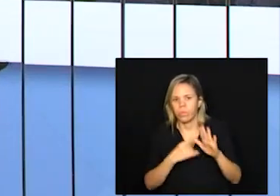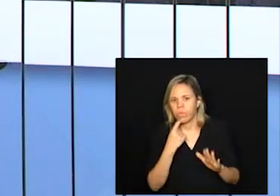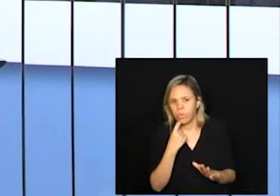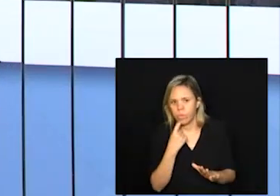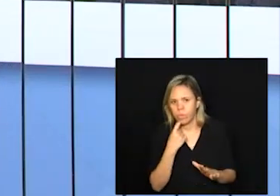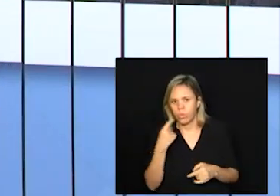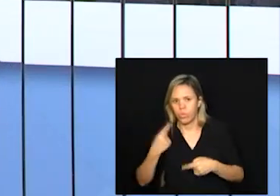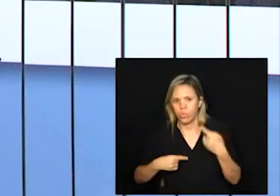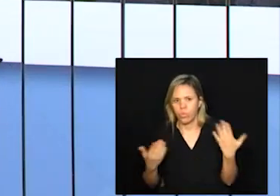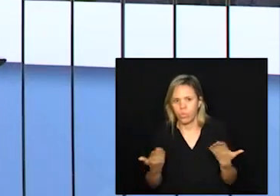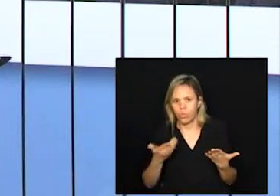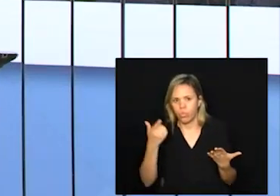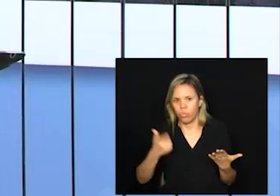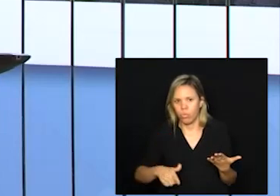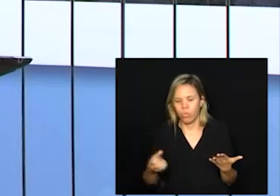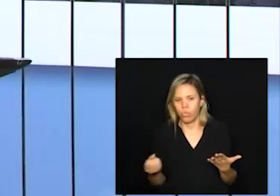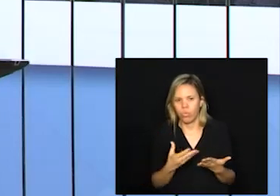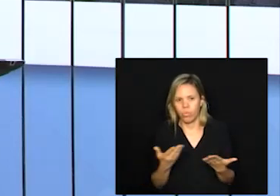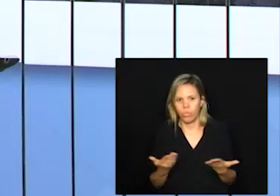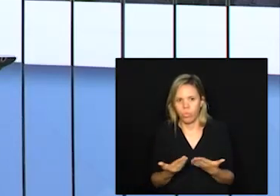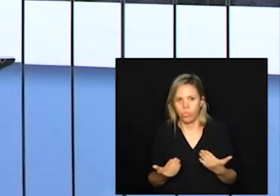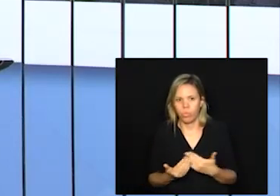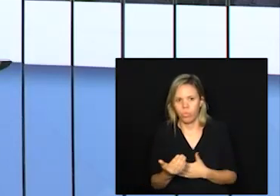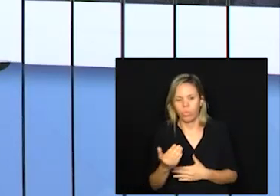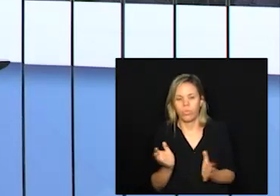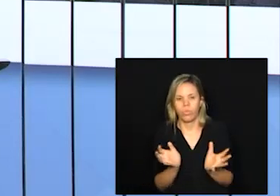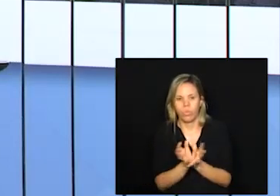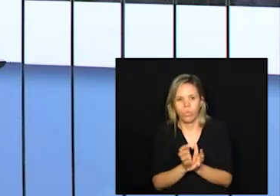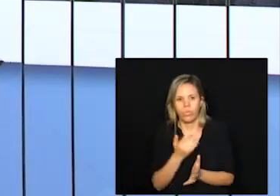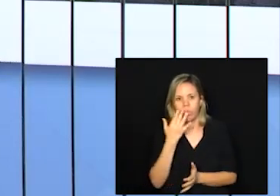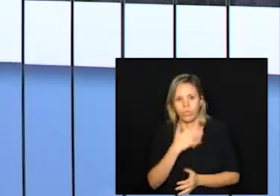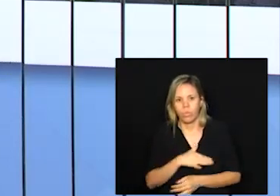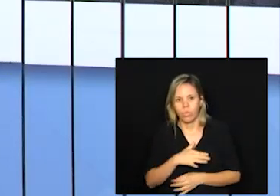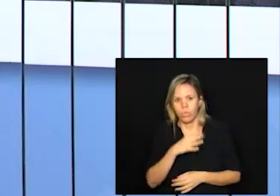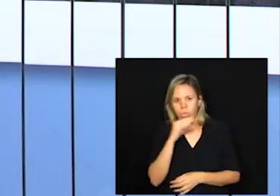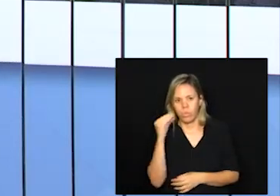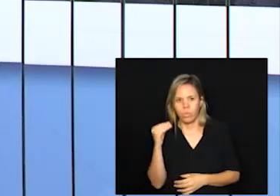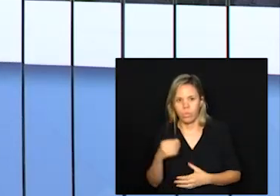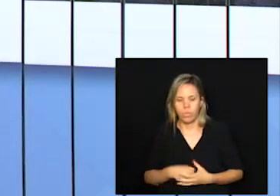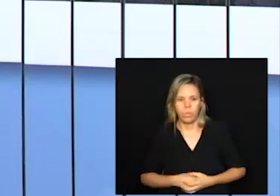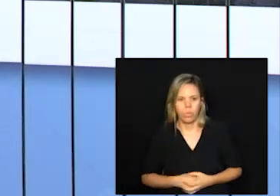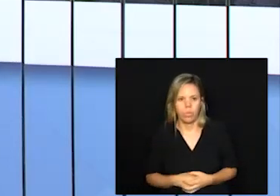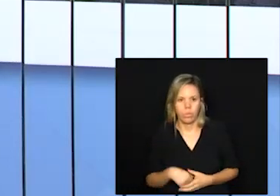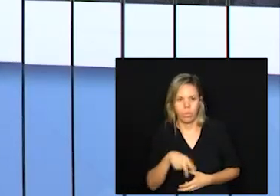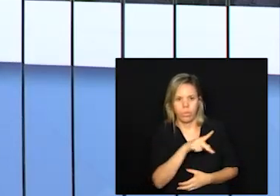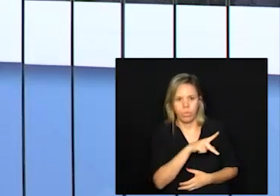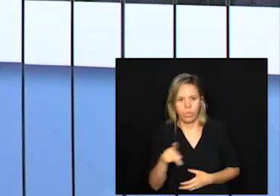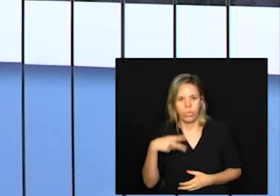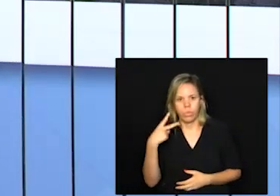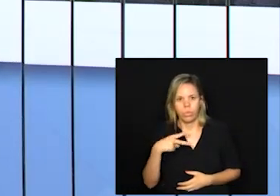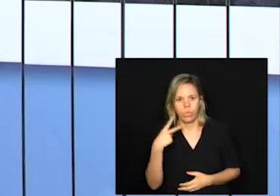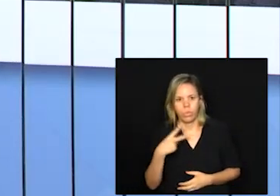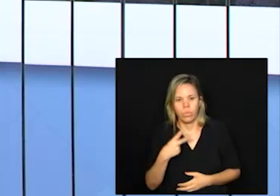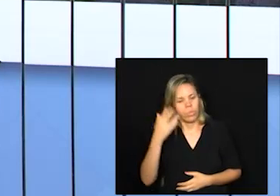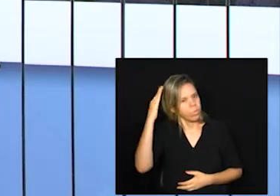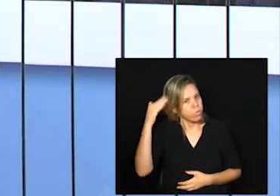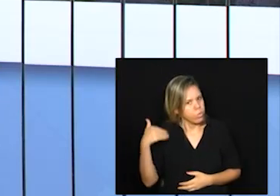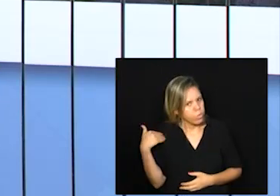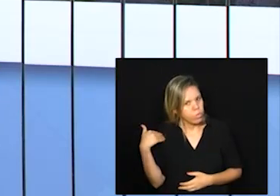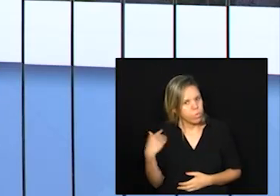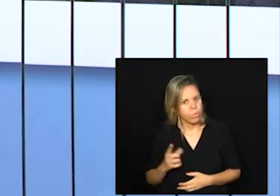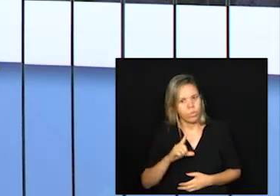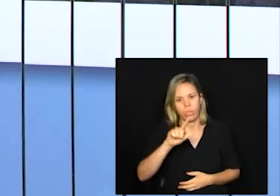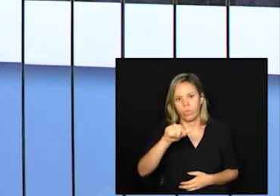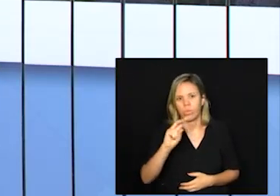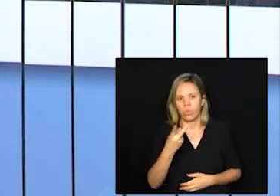Campinas discute hoje novamente, agora pela Comissão da Criança e do Adolescente, presidida pela vereadora Débora Palermo. Logo